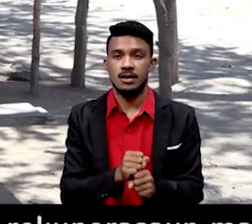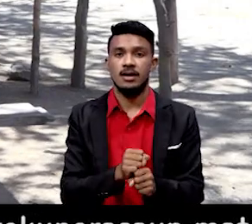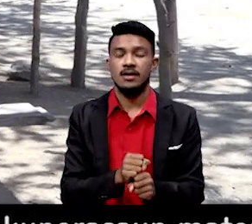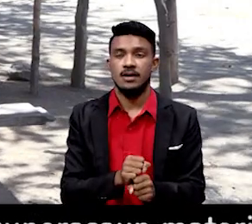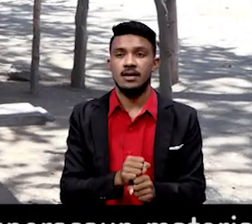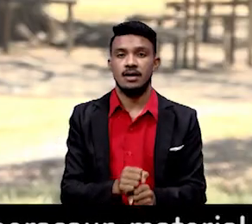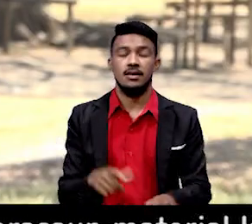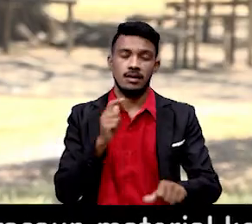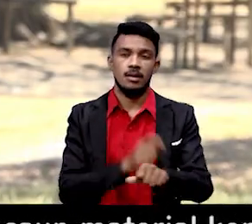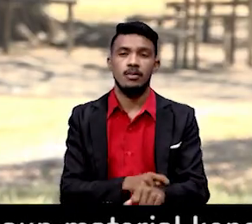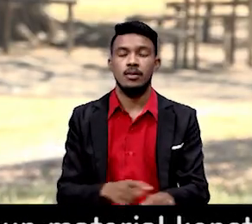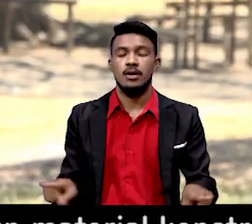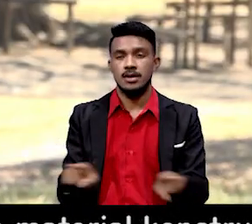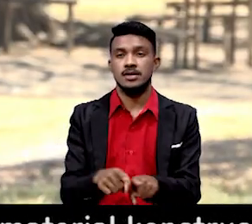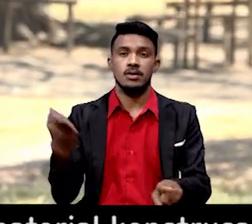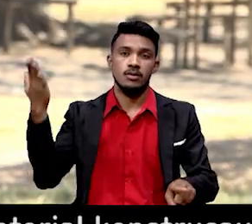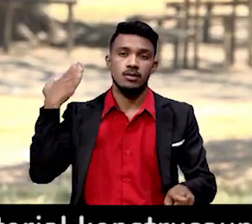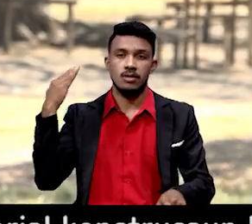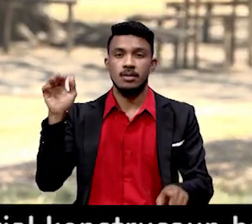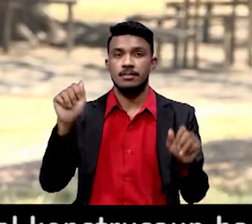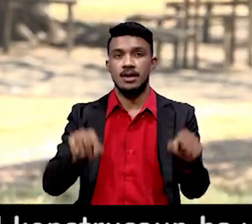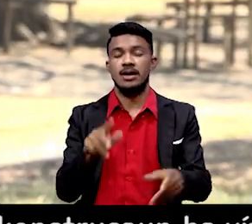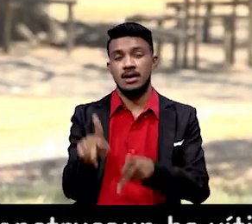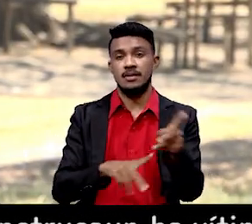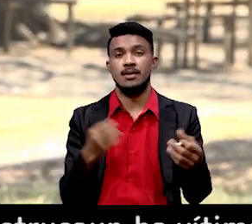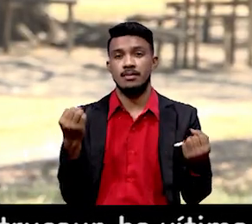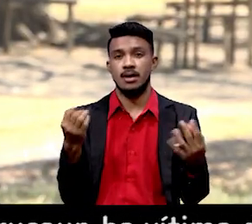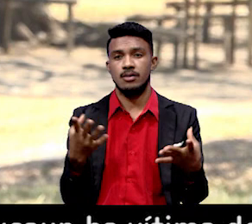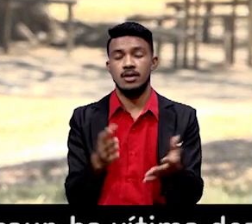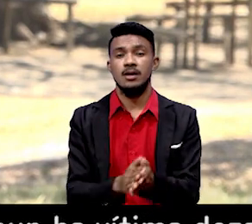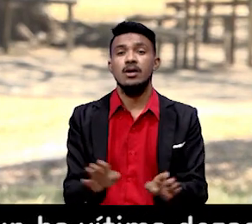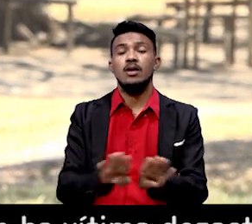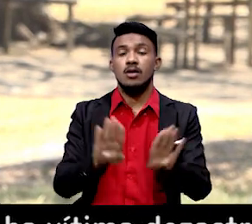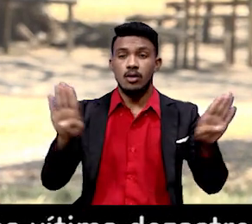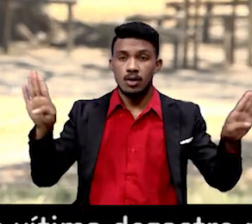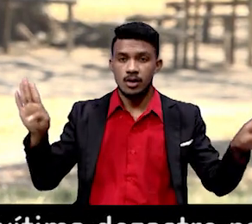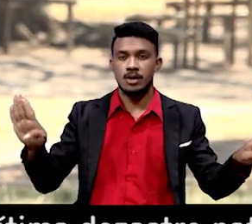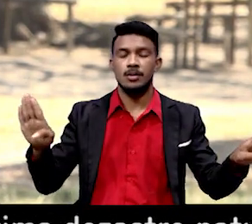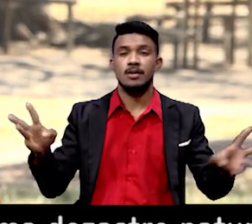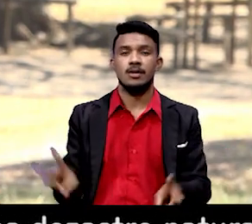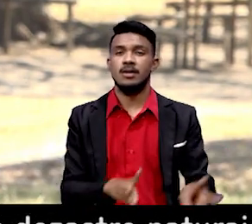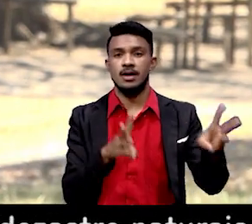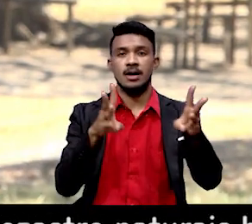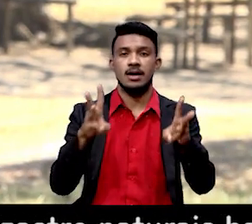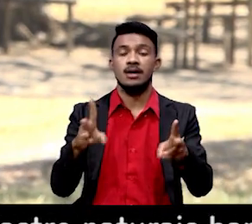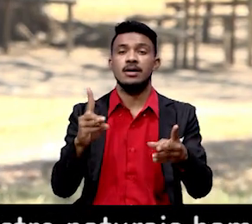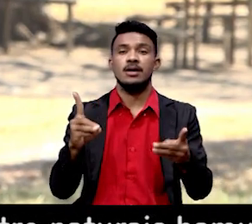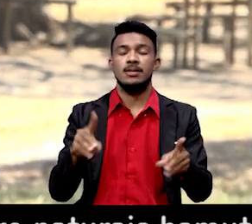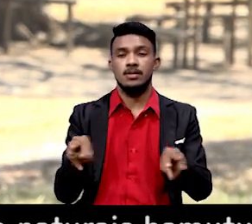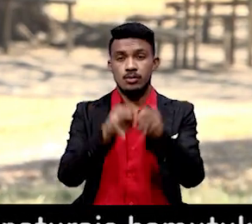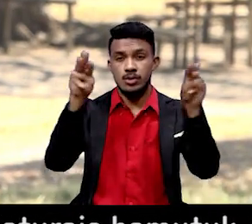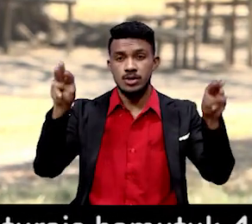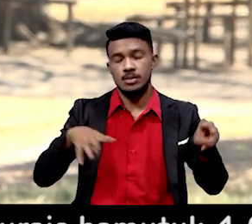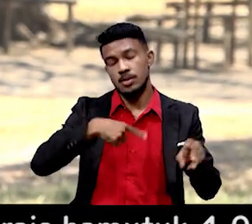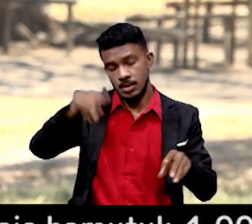fali. Mas vê se bele é uma barra ona né? Loco ona ba, loco ne dalam distrito ba distrito.